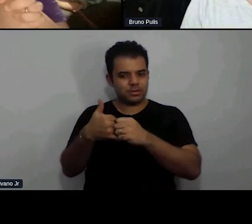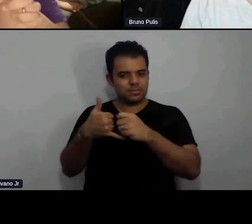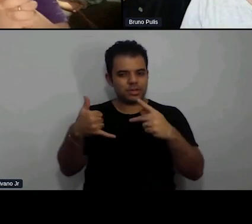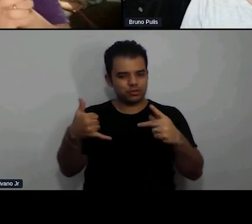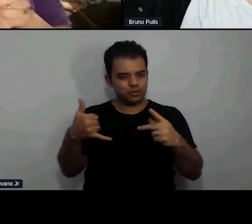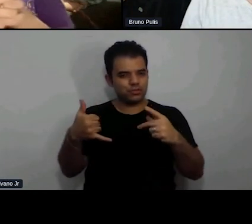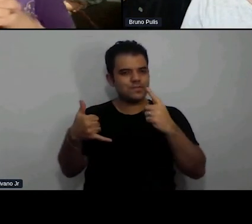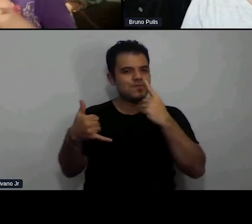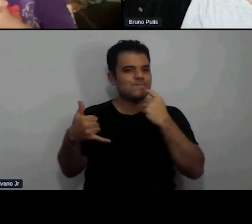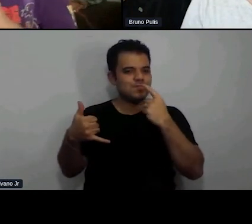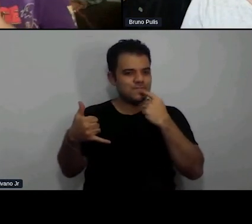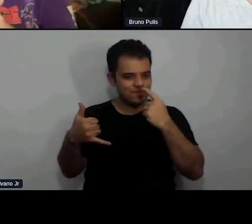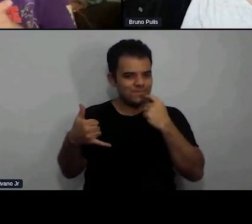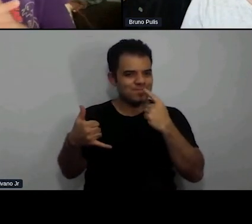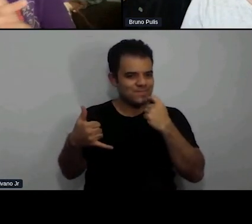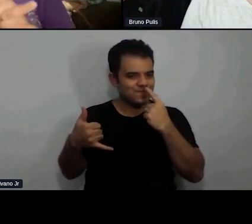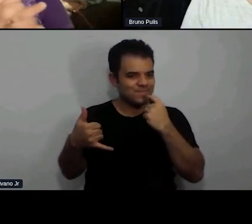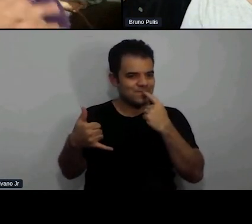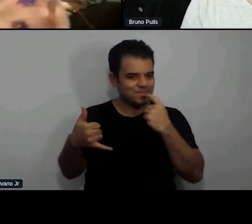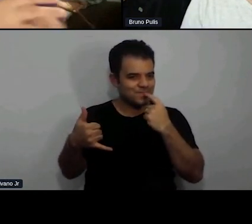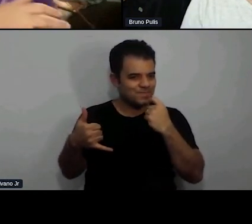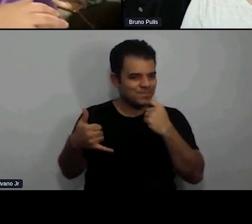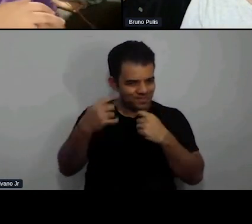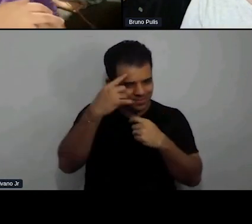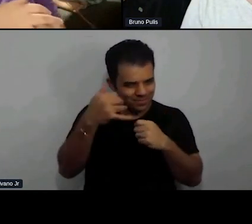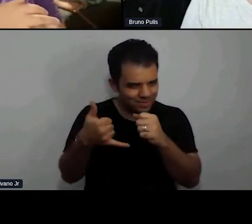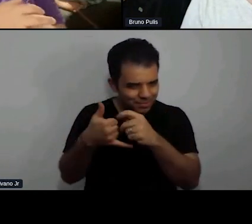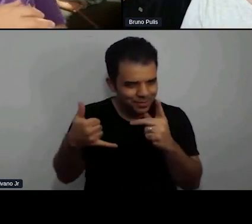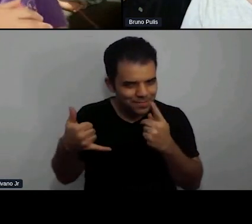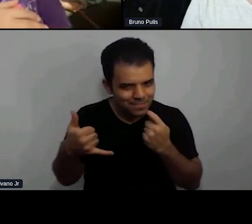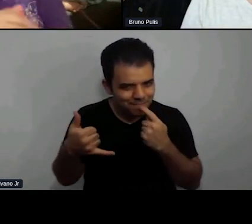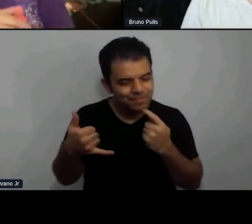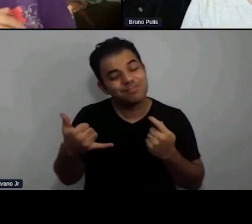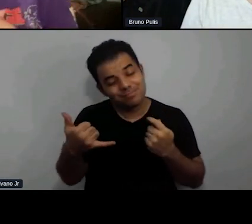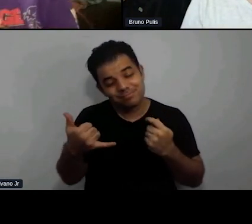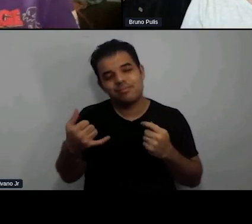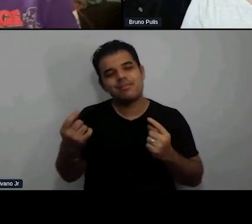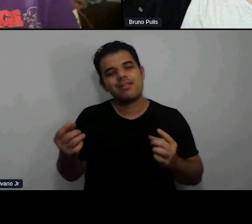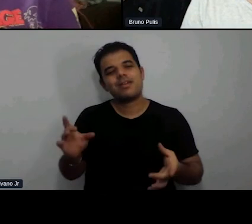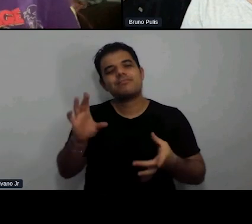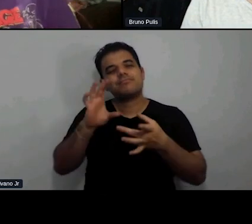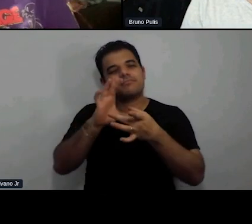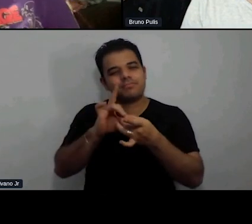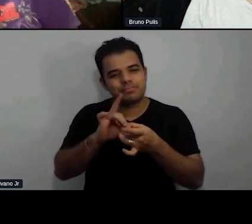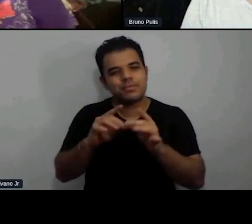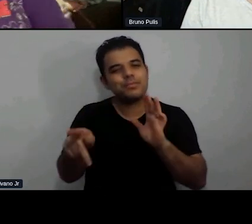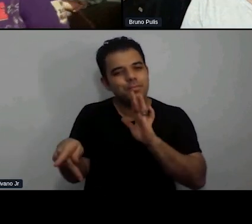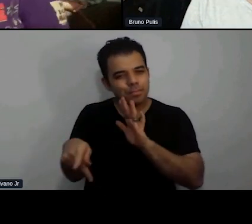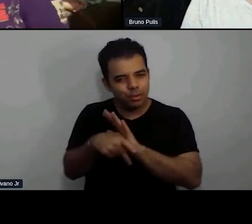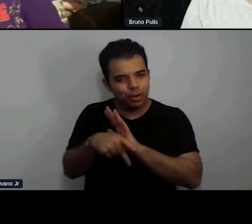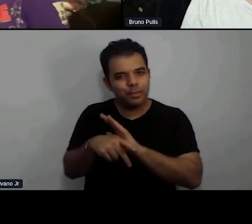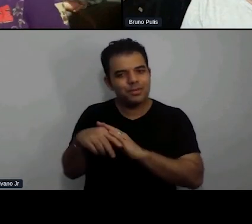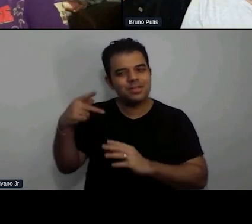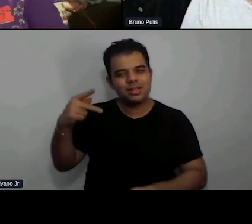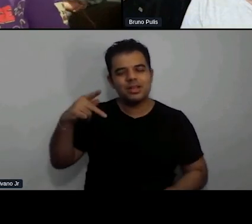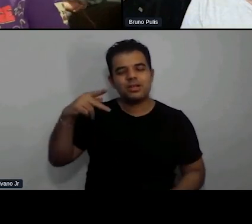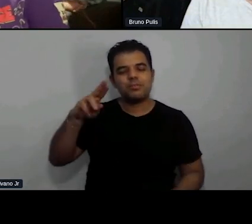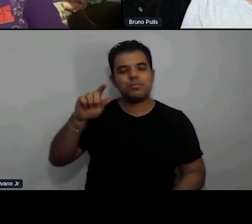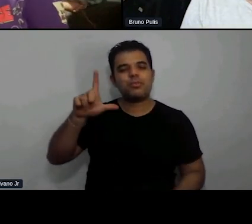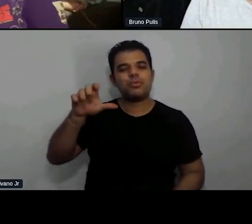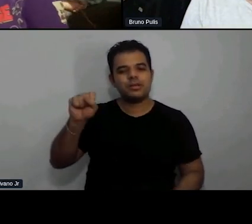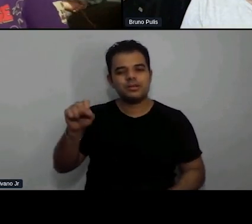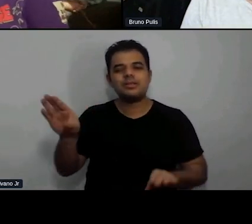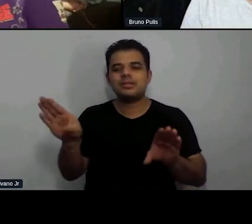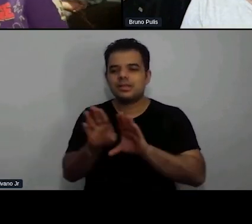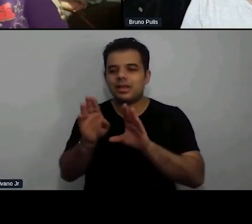entendi. Maravilha. Divulguei aí o link dele, também tem o link do canal do Pulis, o site da Horcel, né?